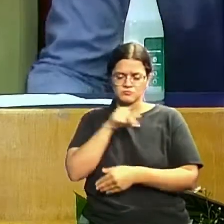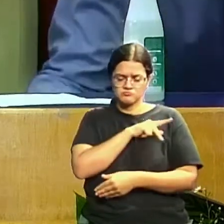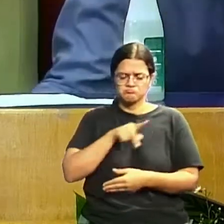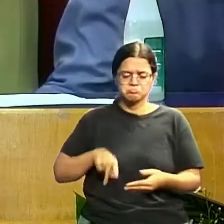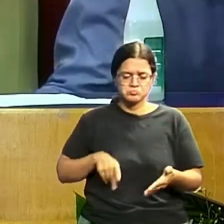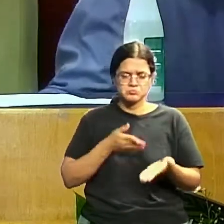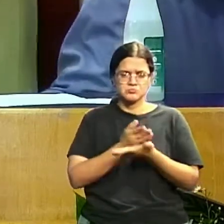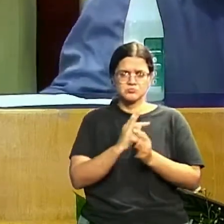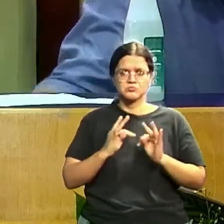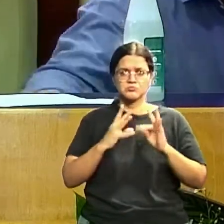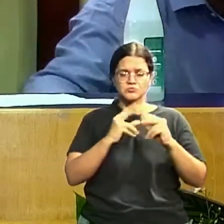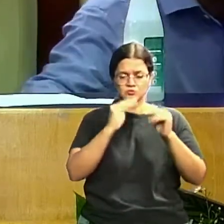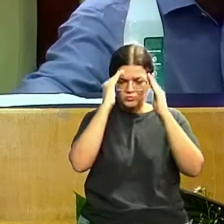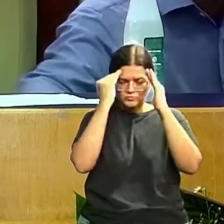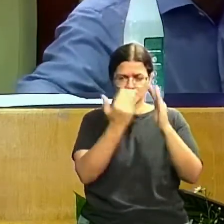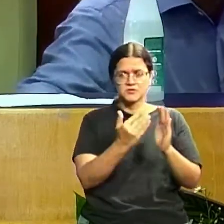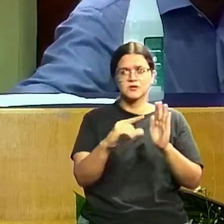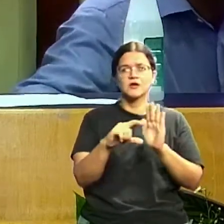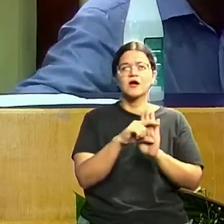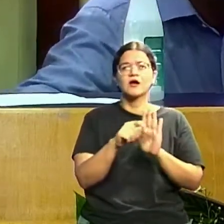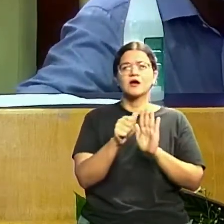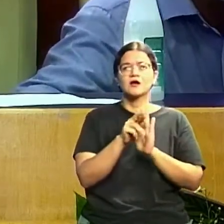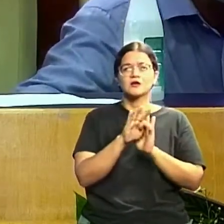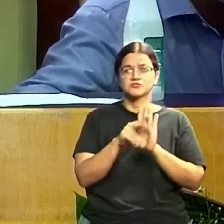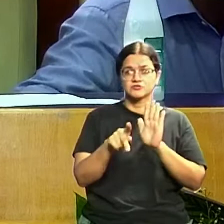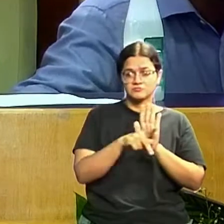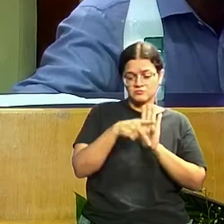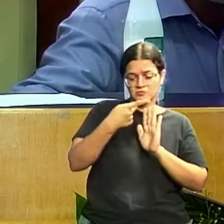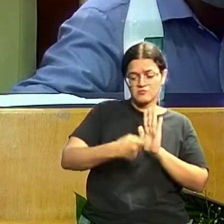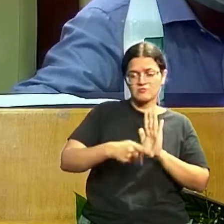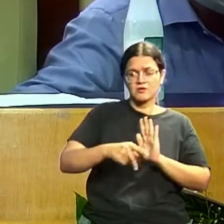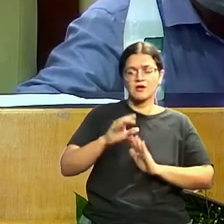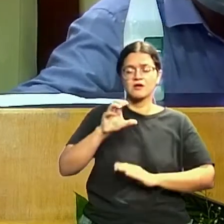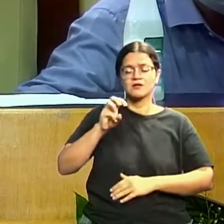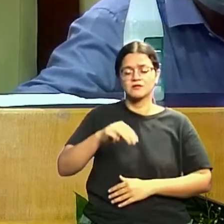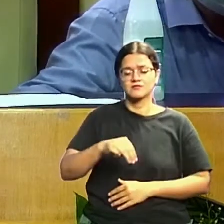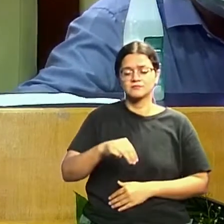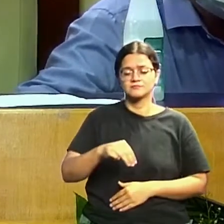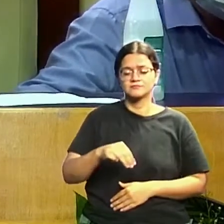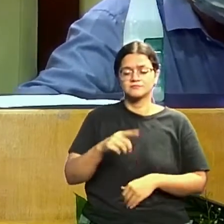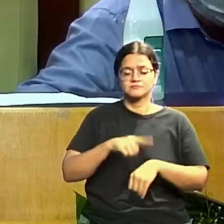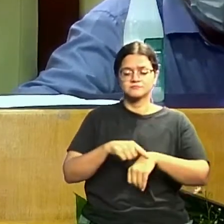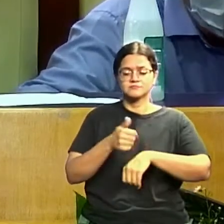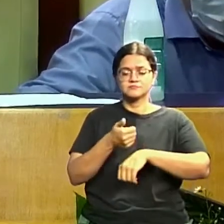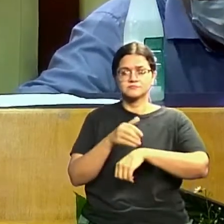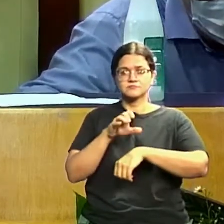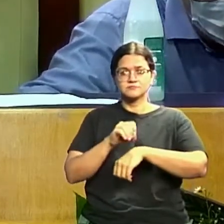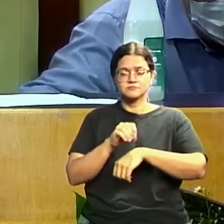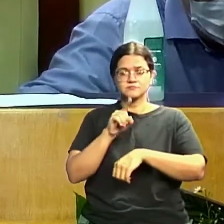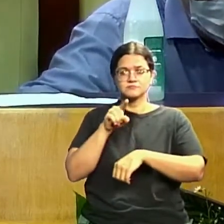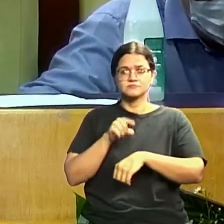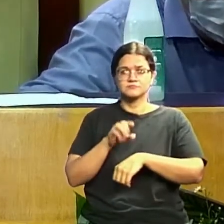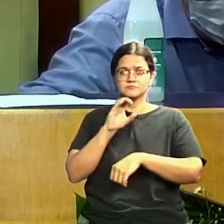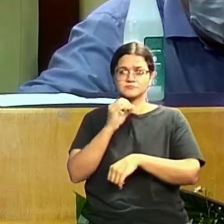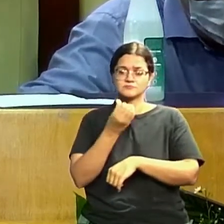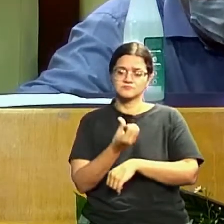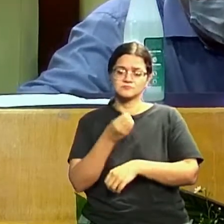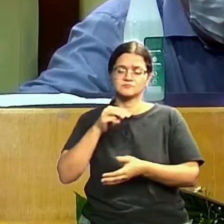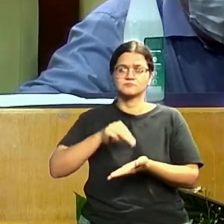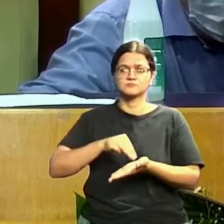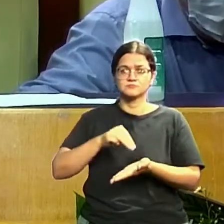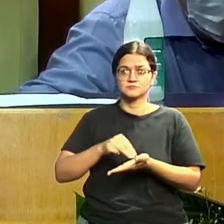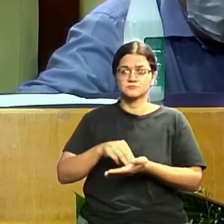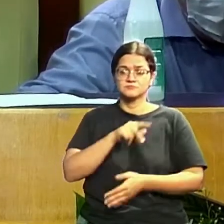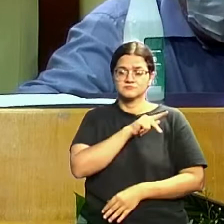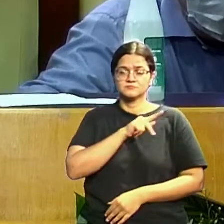acordo com o que determina a linha A do artigo 82 do regimento interno desta casa. Às 10 horas e 6 minutos, senhor